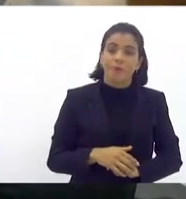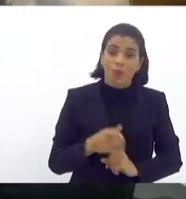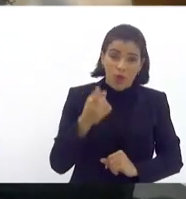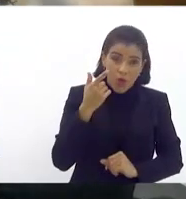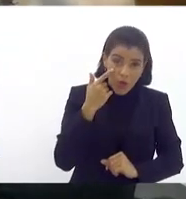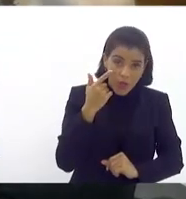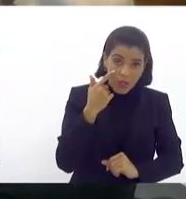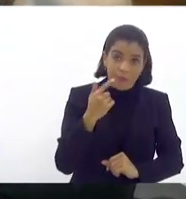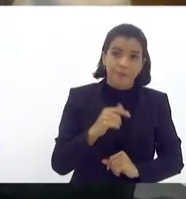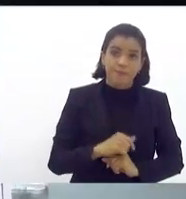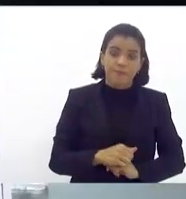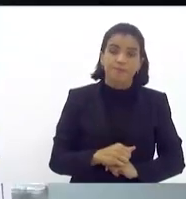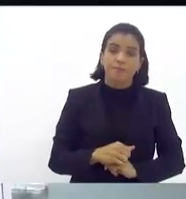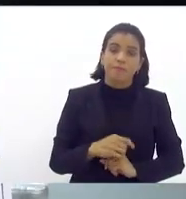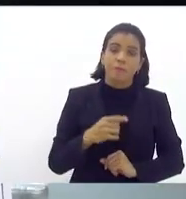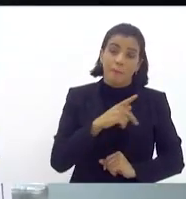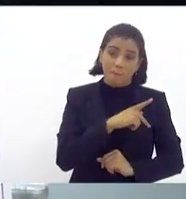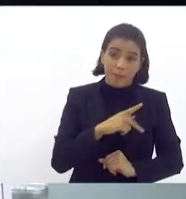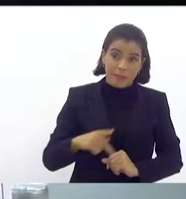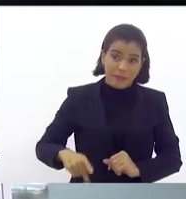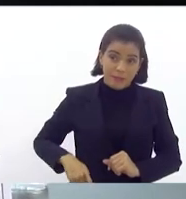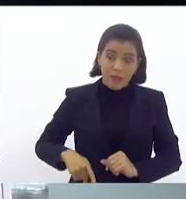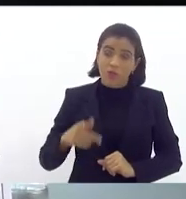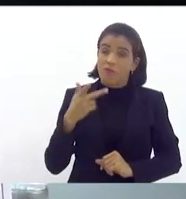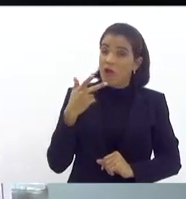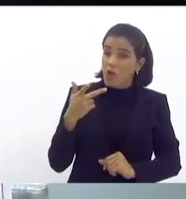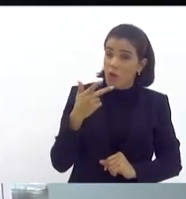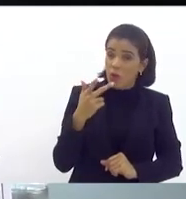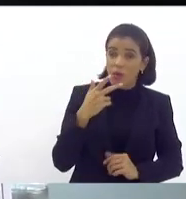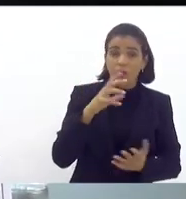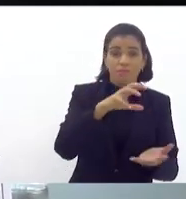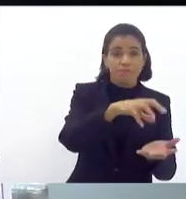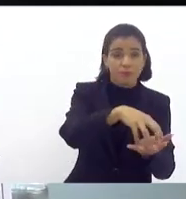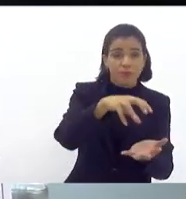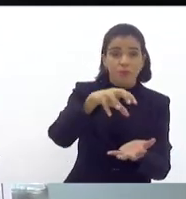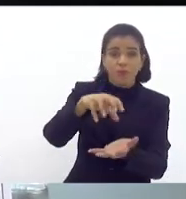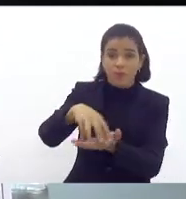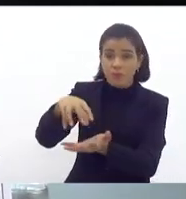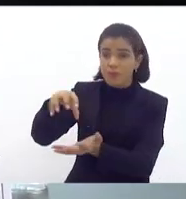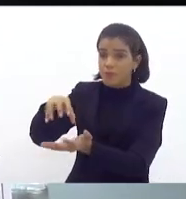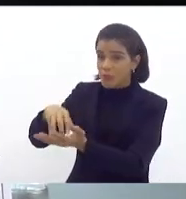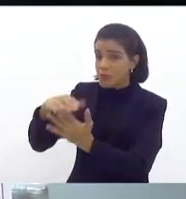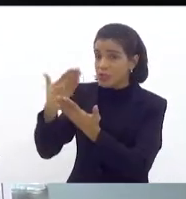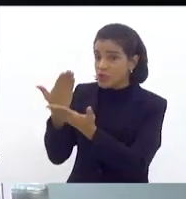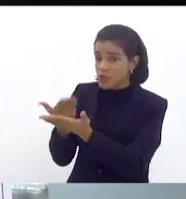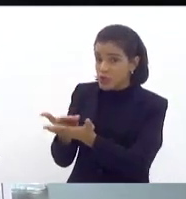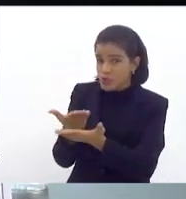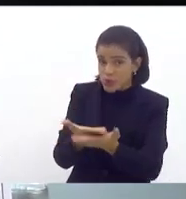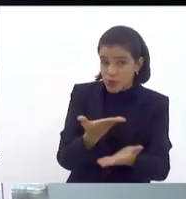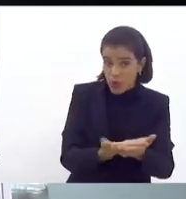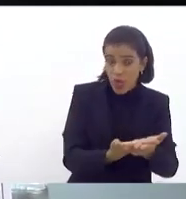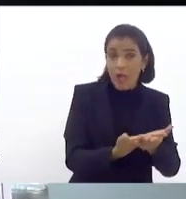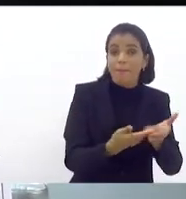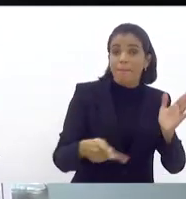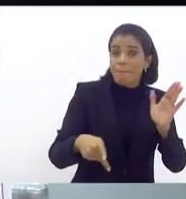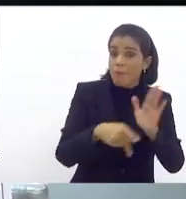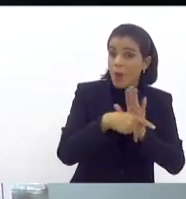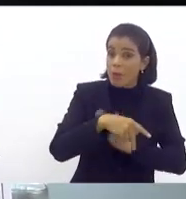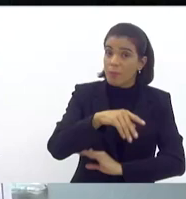Rodrigo Amorim. O senhor tipificou que são as unidades escolares cívico-militares.